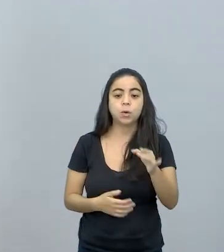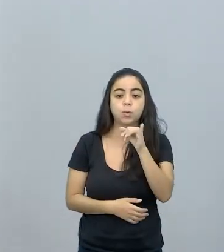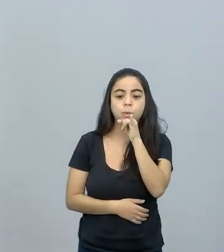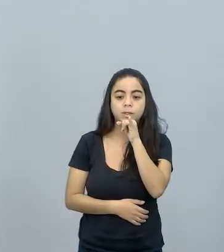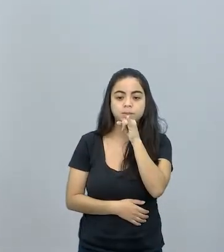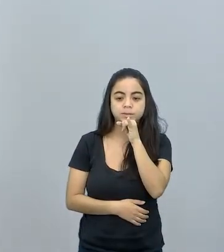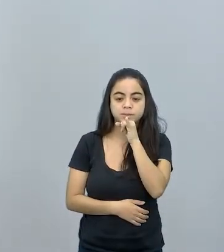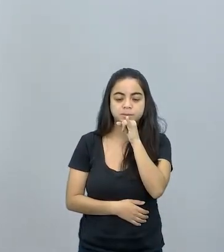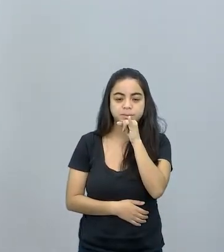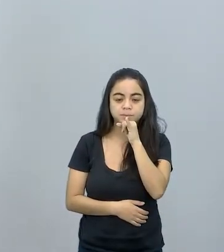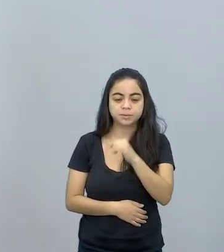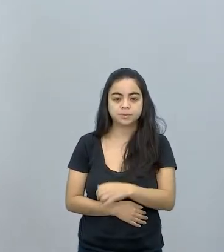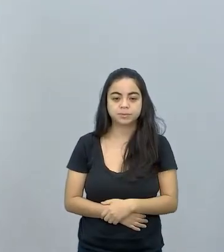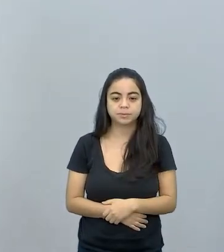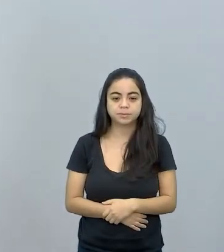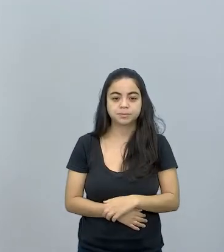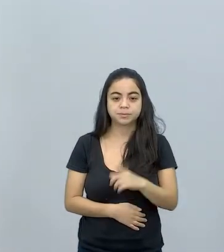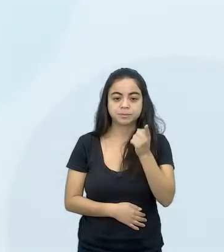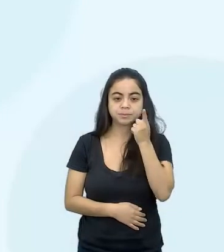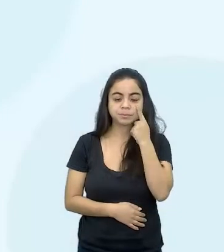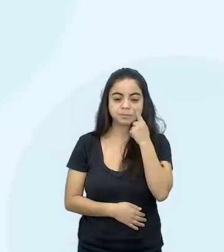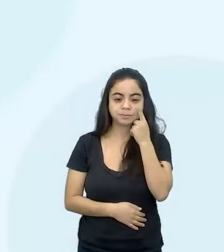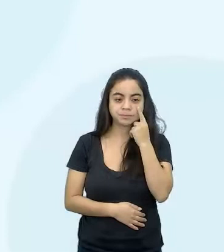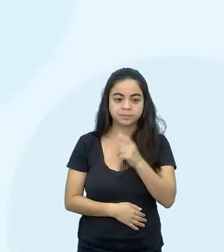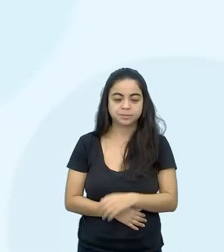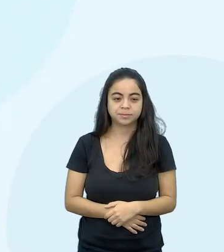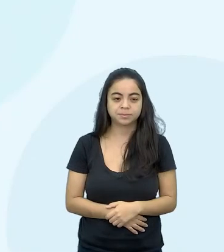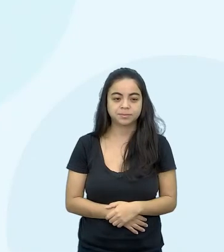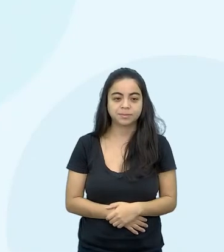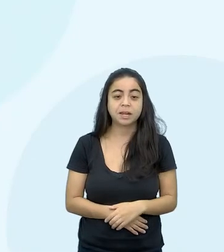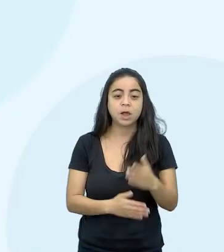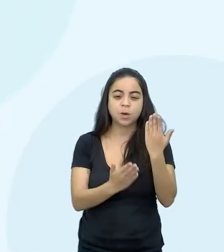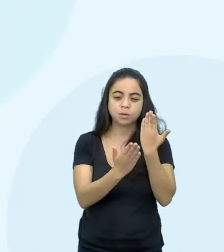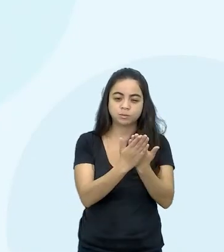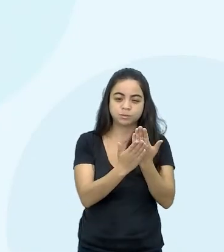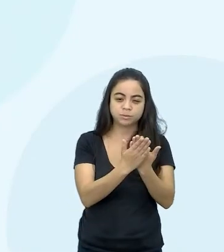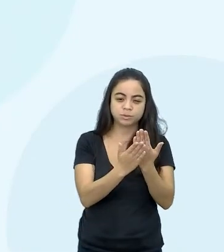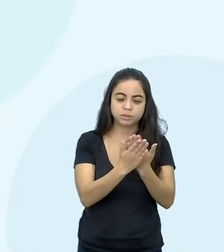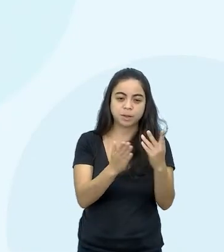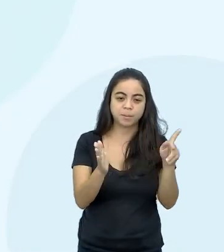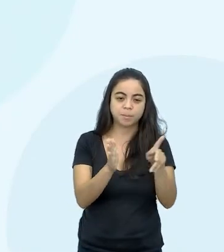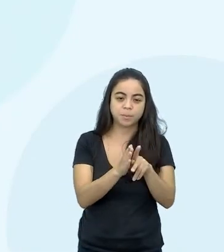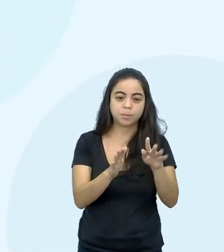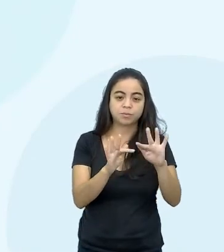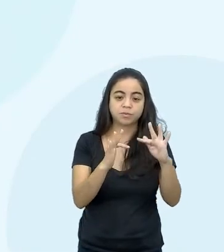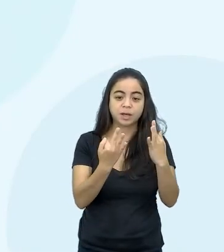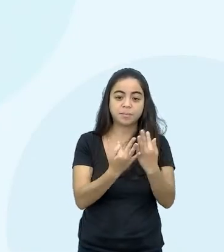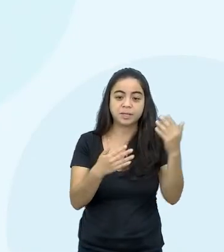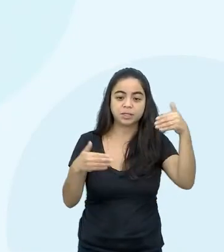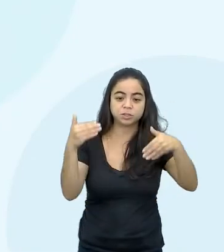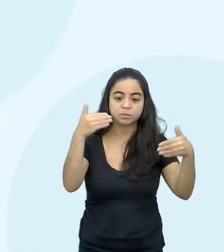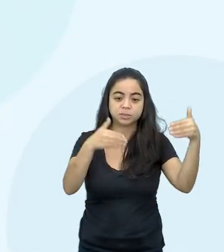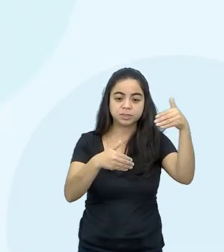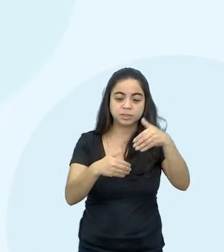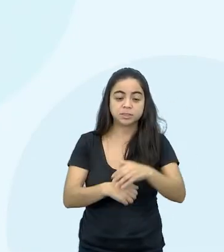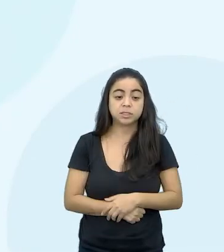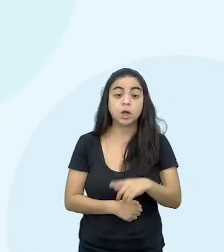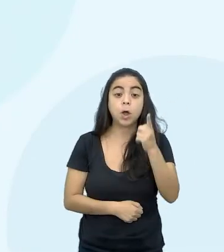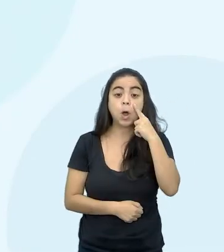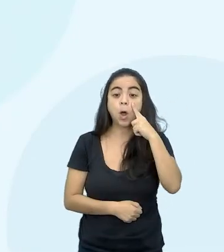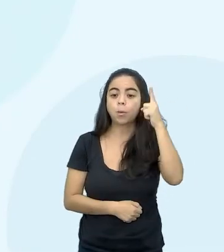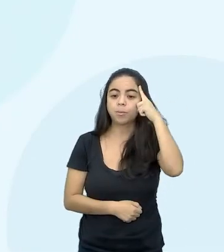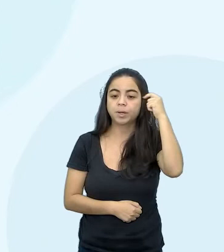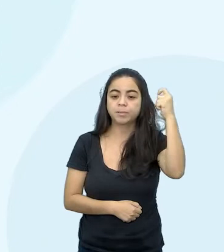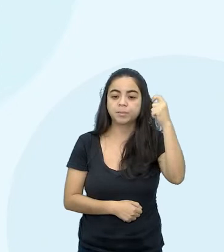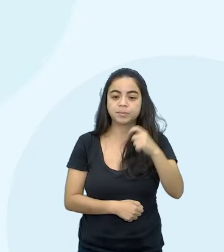né? Vamos ver esse exemplo aí. Os estudantes que são ou pertencem a famílias de imigrantes... Aí, tá vendo? Eu fiz uma hipótese,